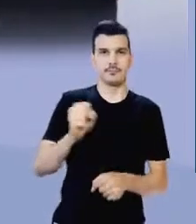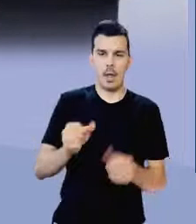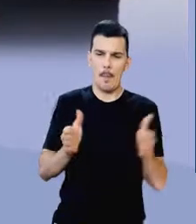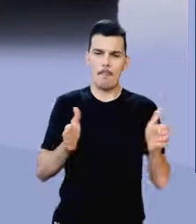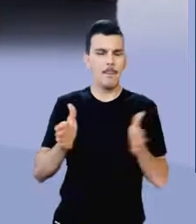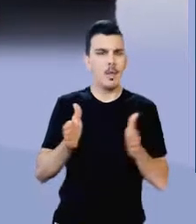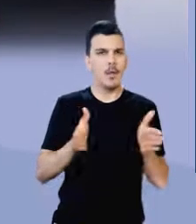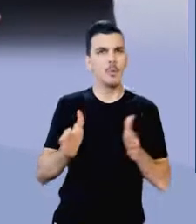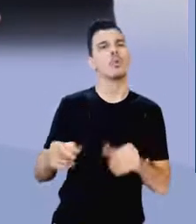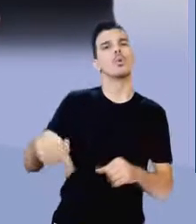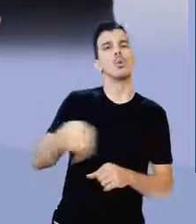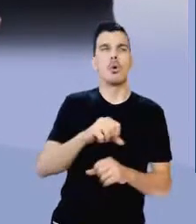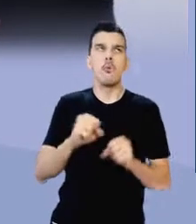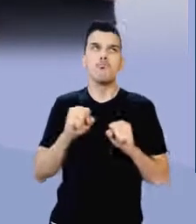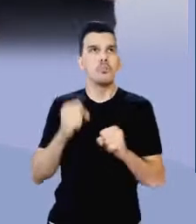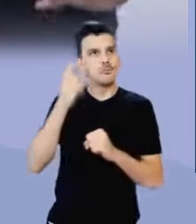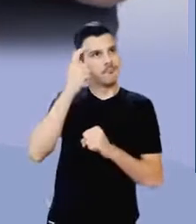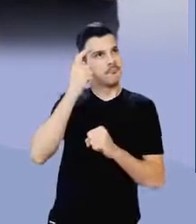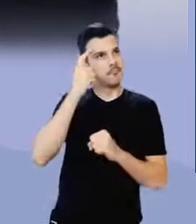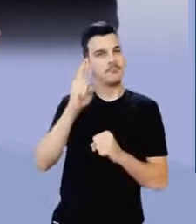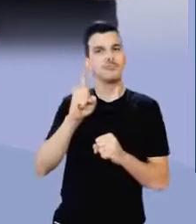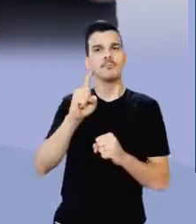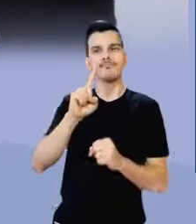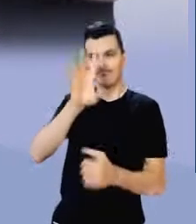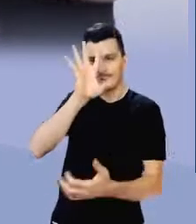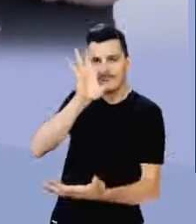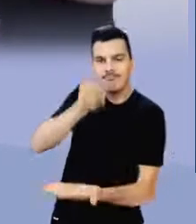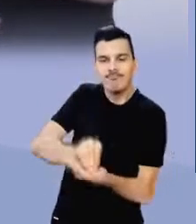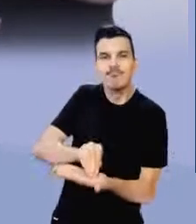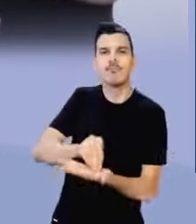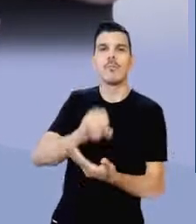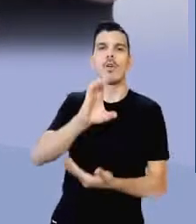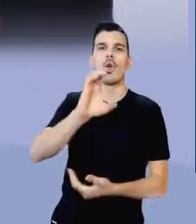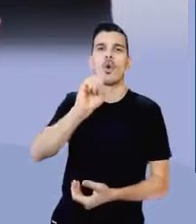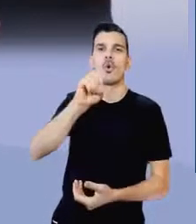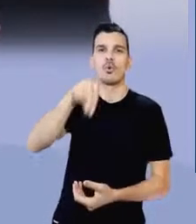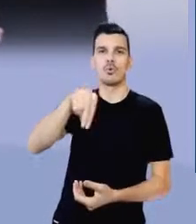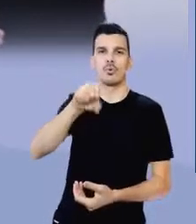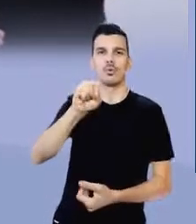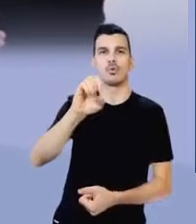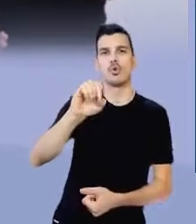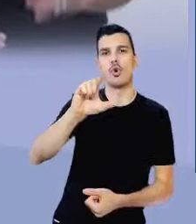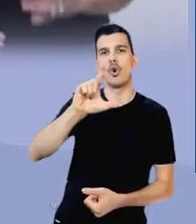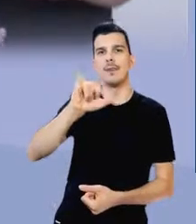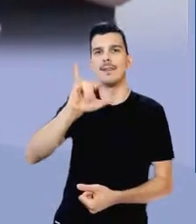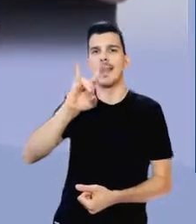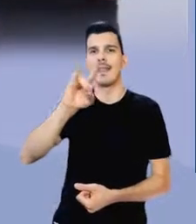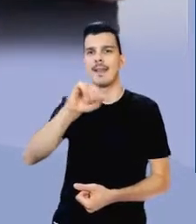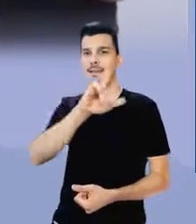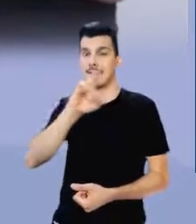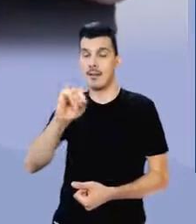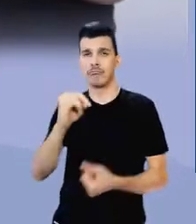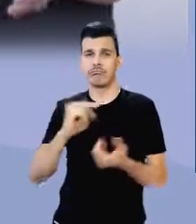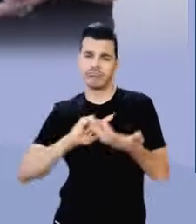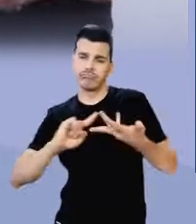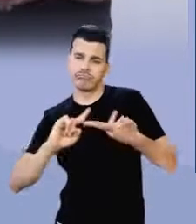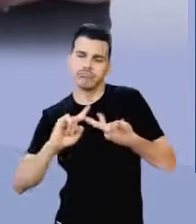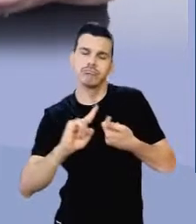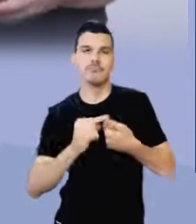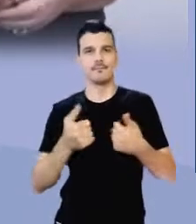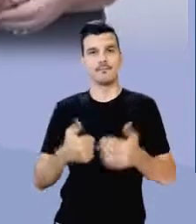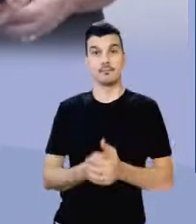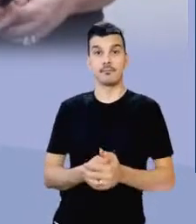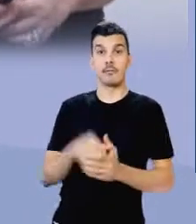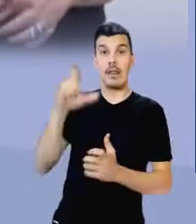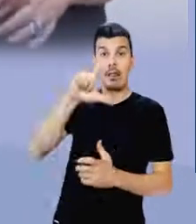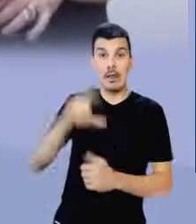uma fase que nós poderemos chamar de consolidação, consolidação de valores, sobretudo. A